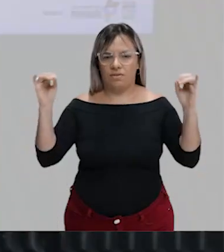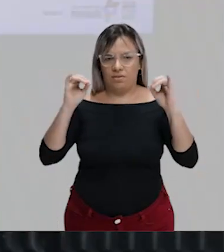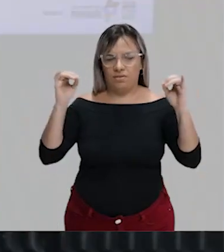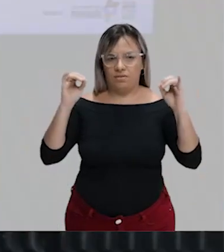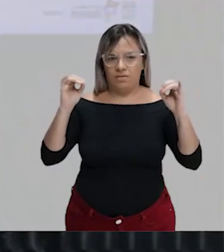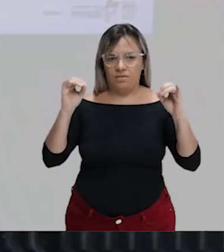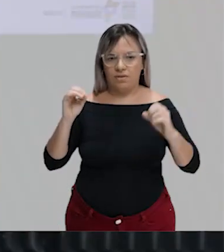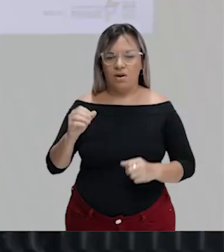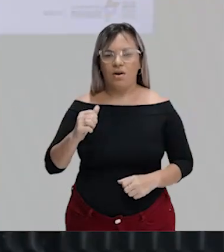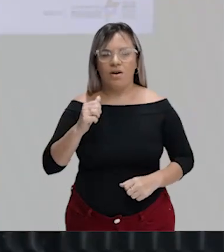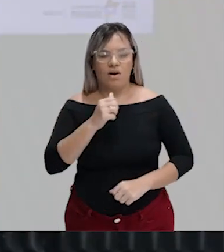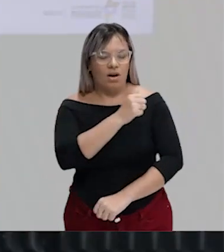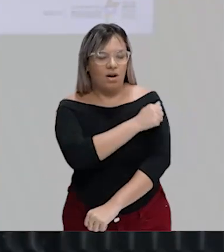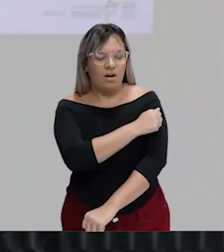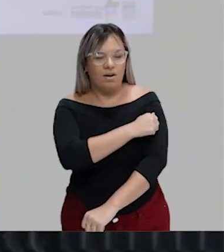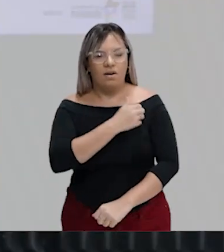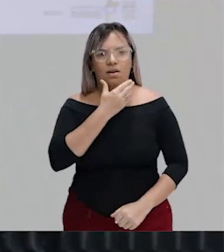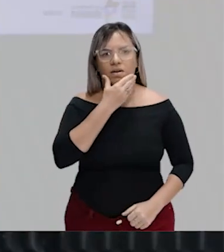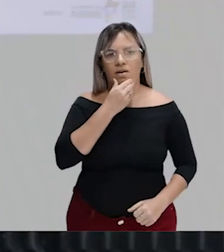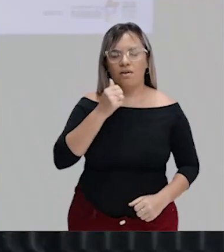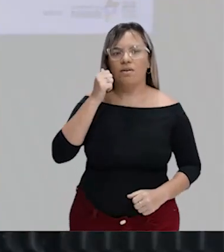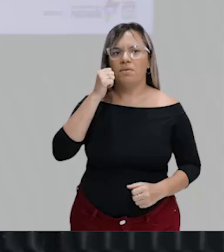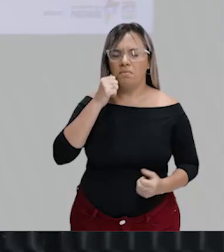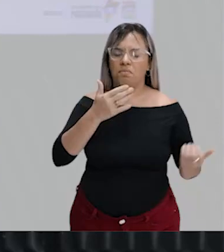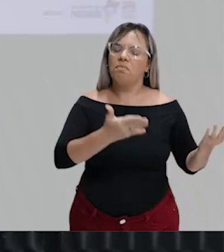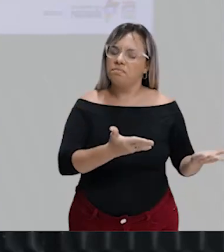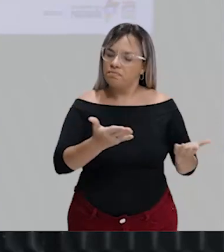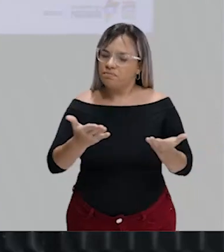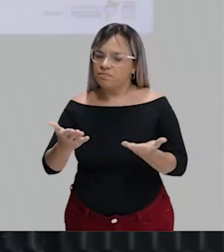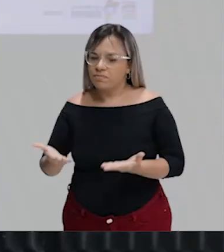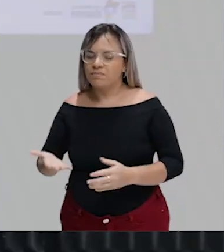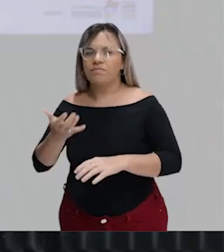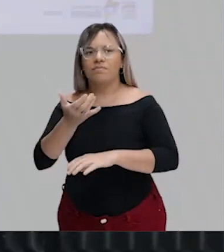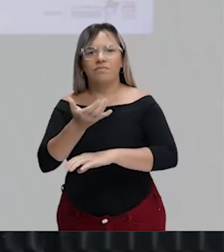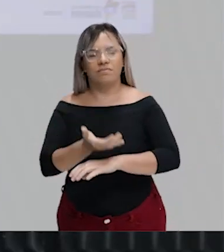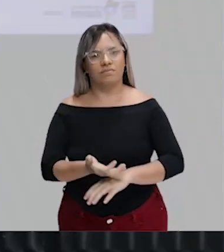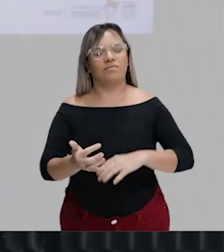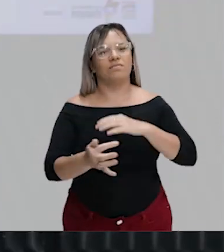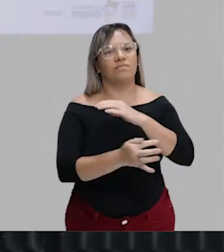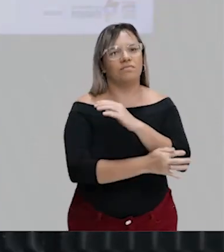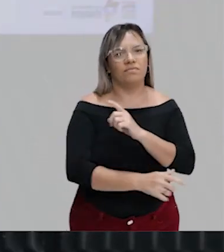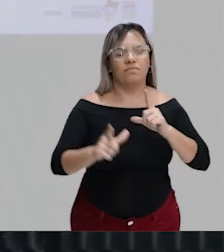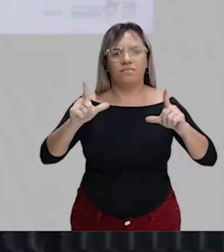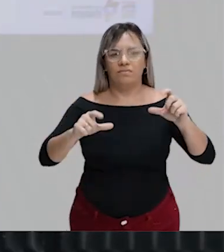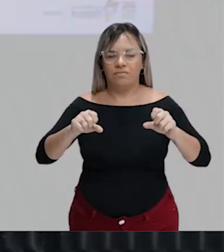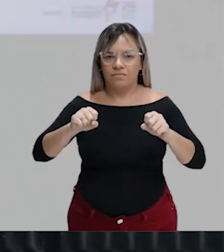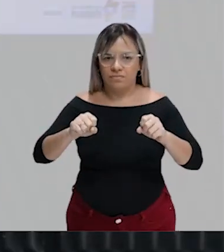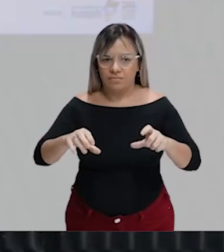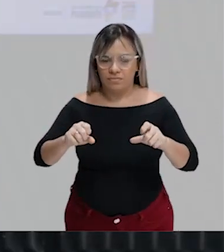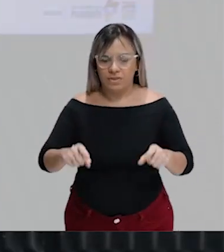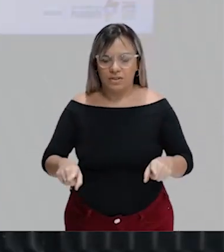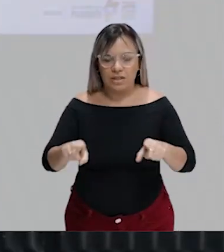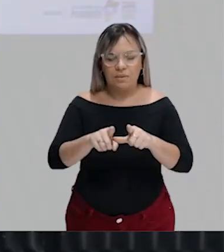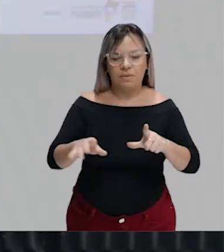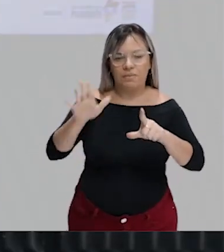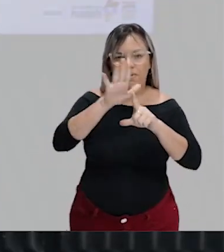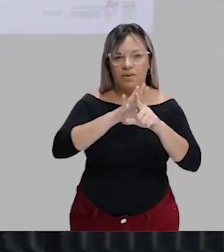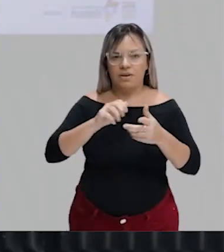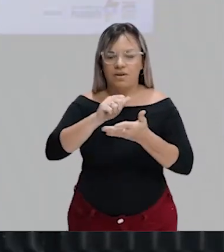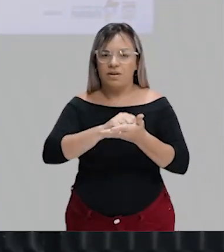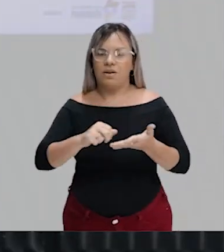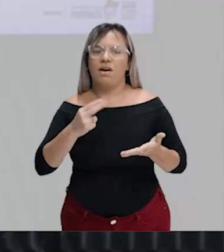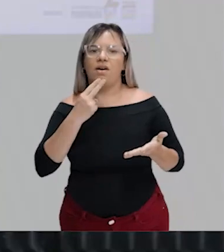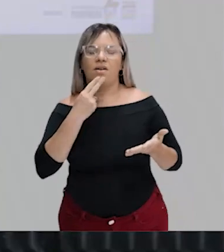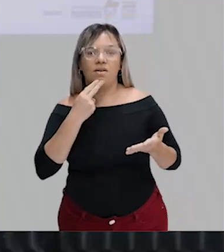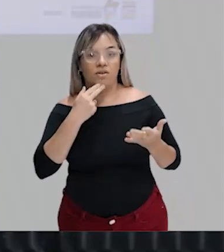aluna, olá aluno, seja bem-vindo a mais uma aula de Física, aqui pela TV Educação e também pela plataforma Gonçalves Dias. Na aula de